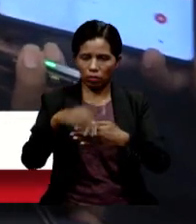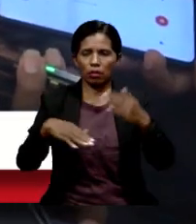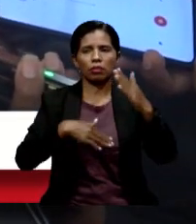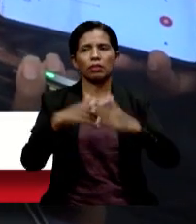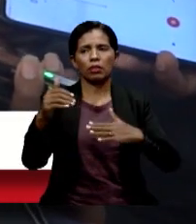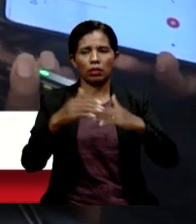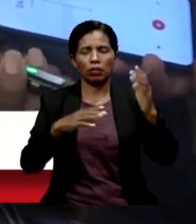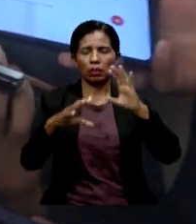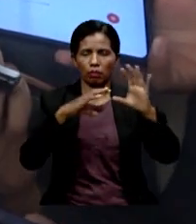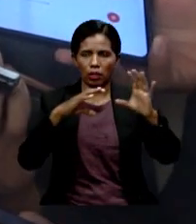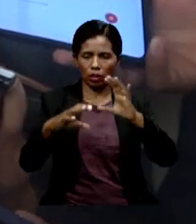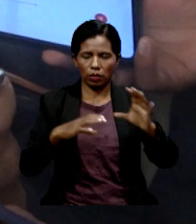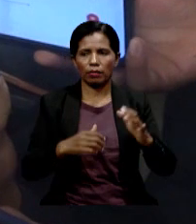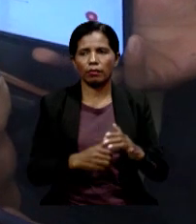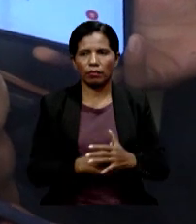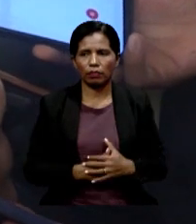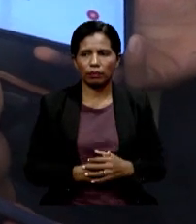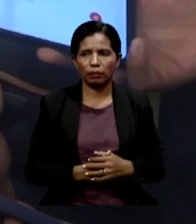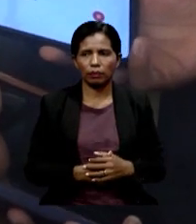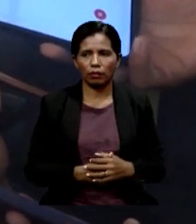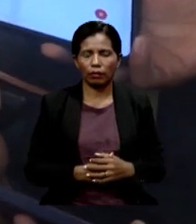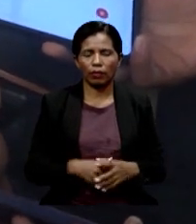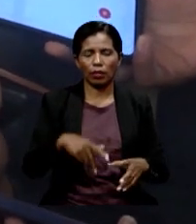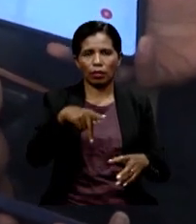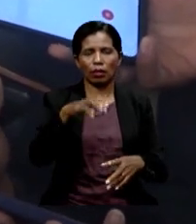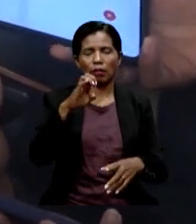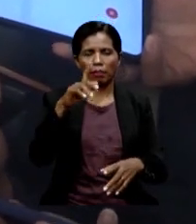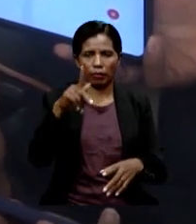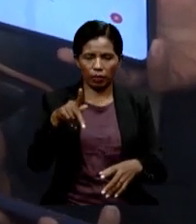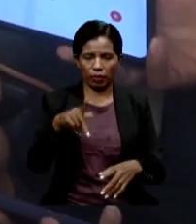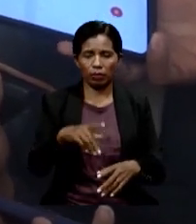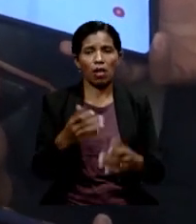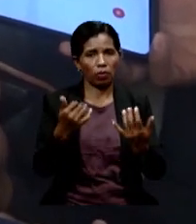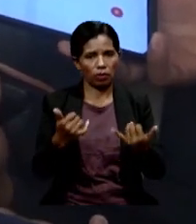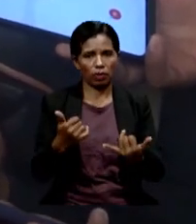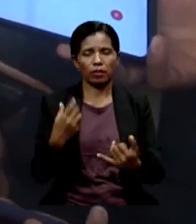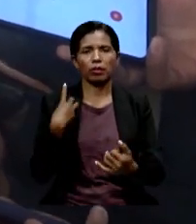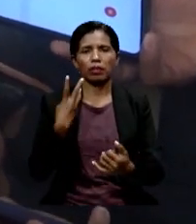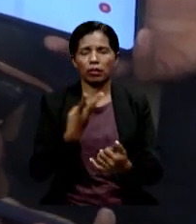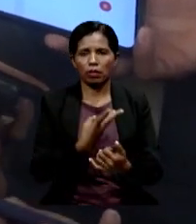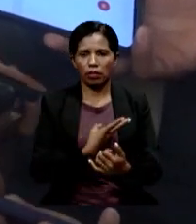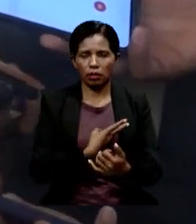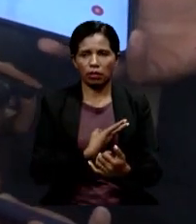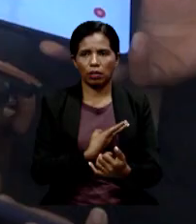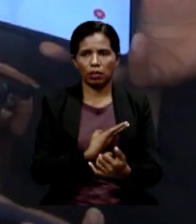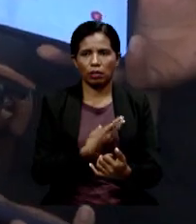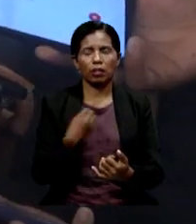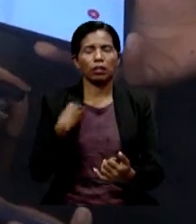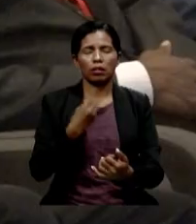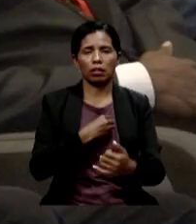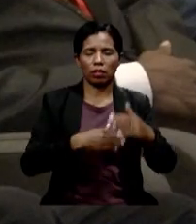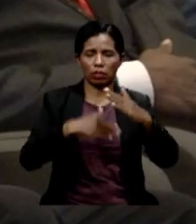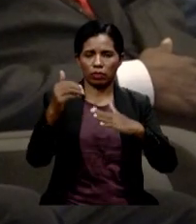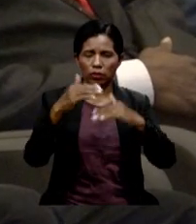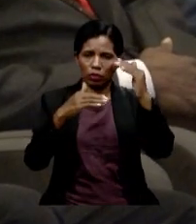de telecomunicações, a backbone. Ora, se não dá, Itania a infraestrutura,